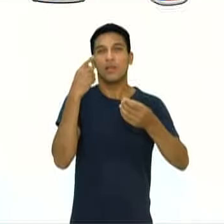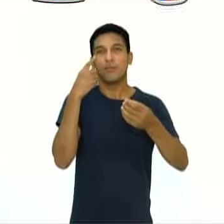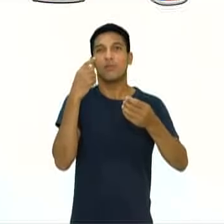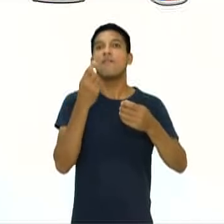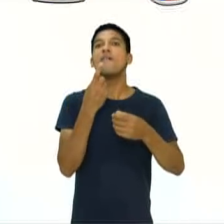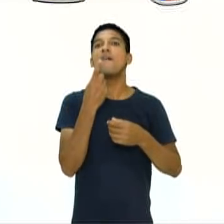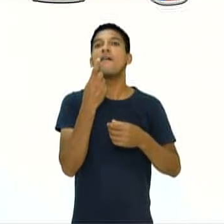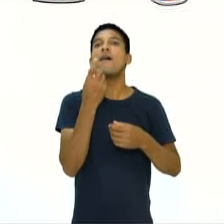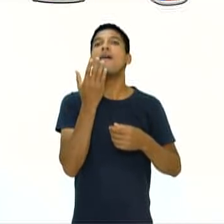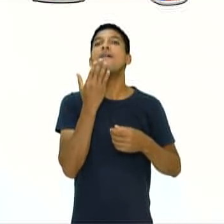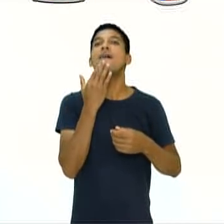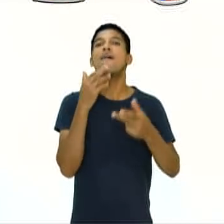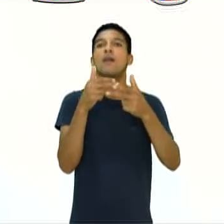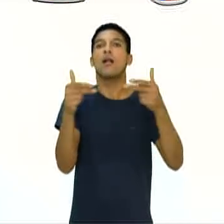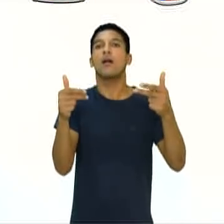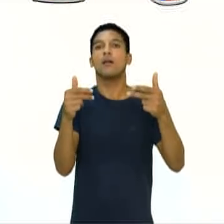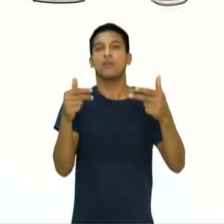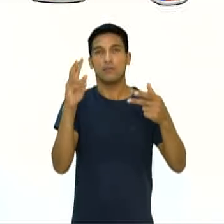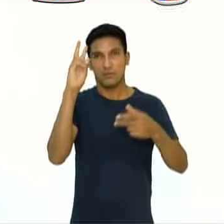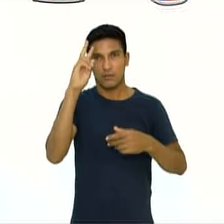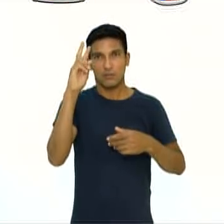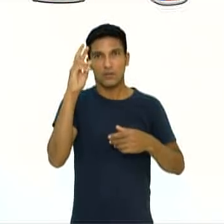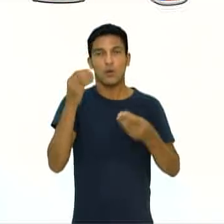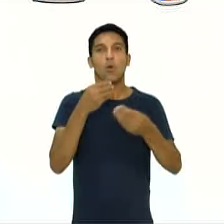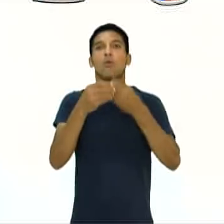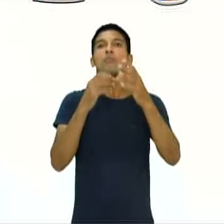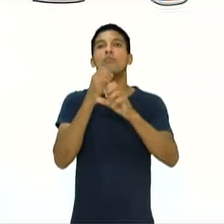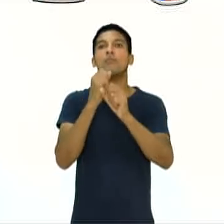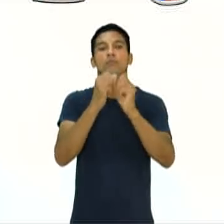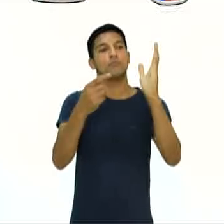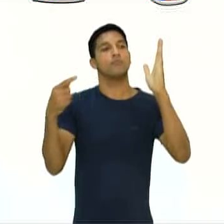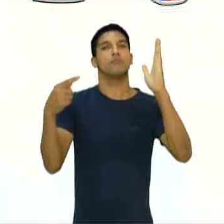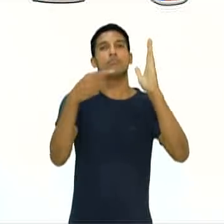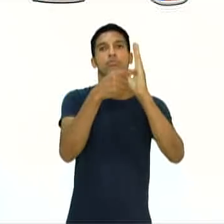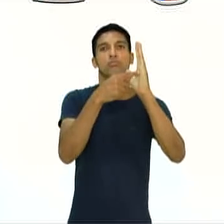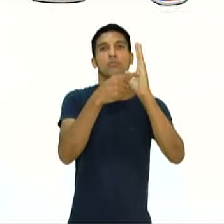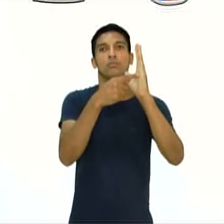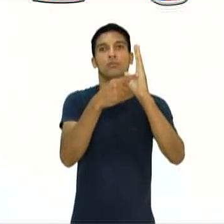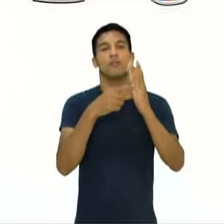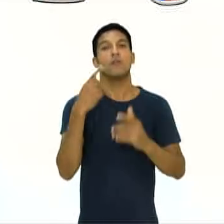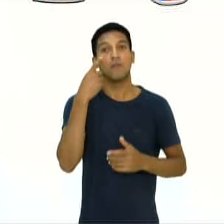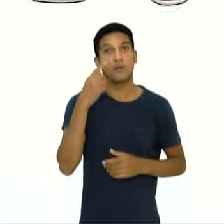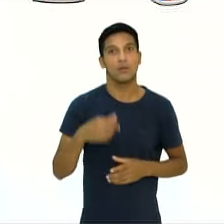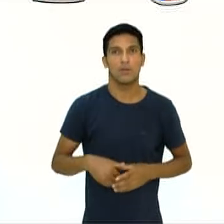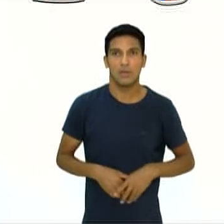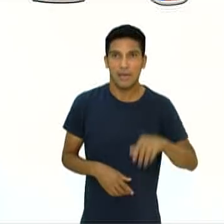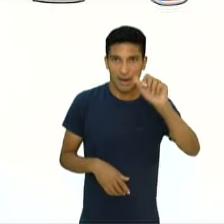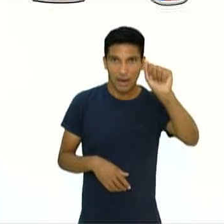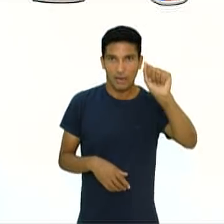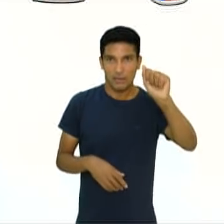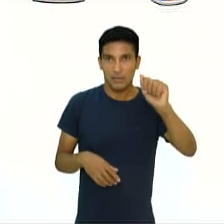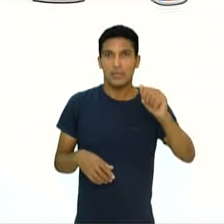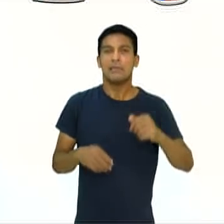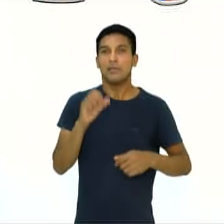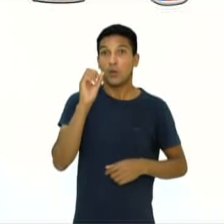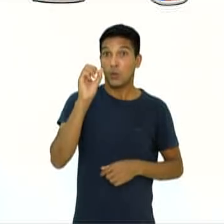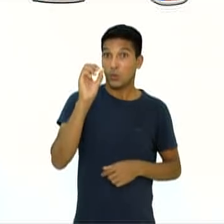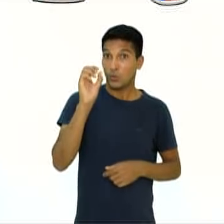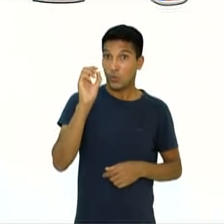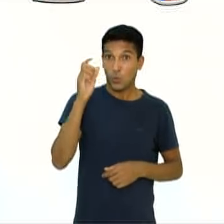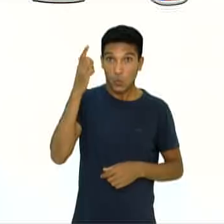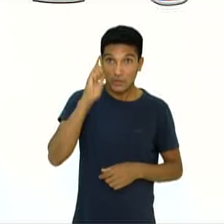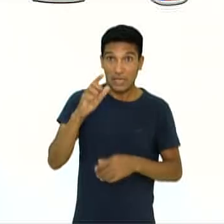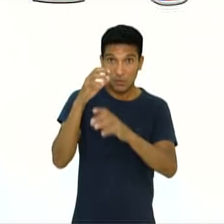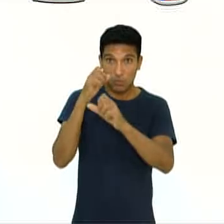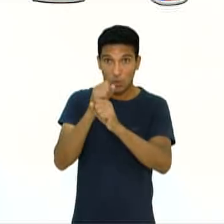A. Pontuam apenas as flechas que acertarem o centro do alvo. B.